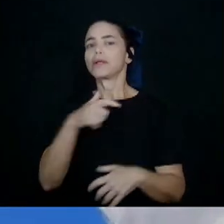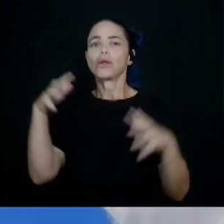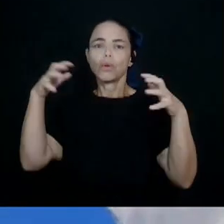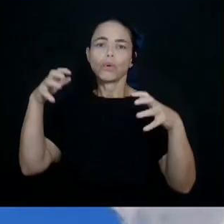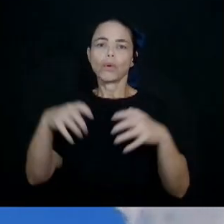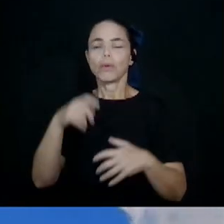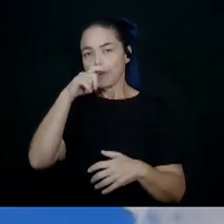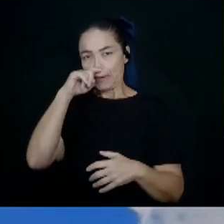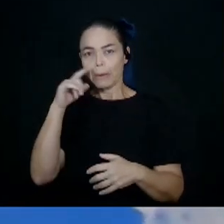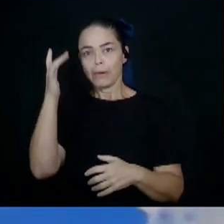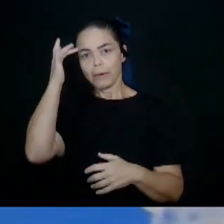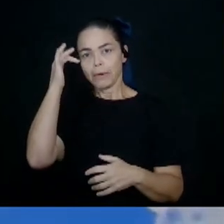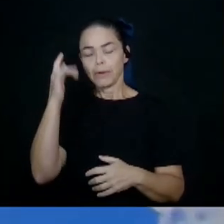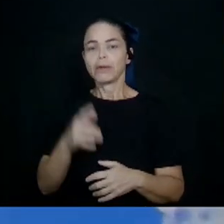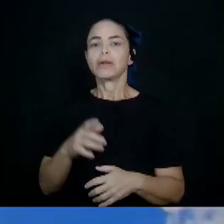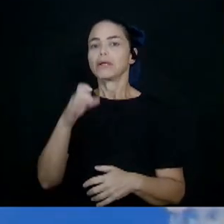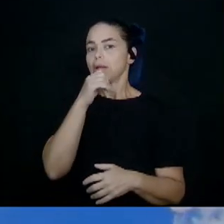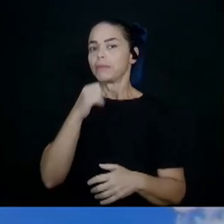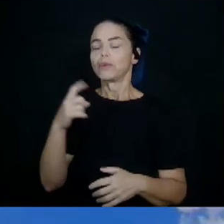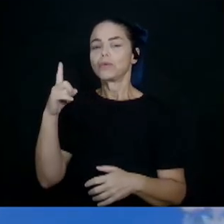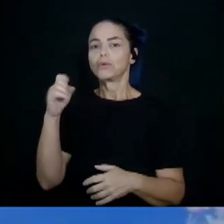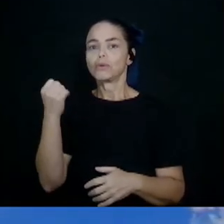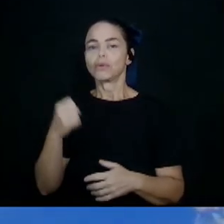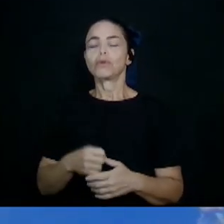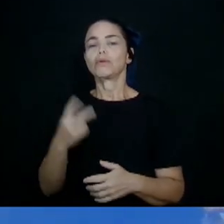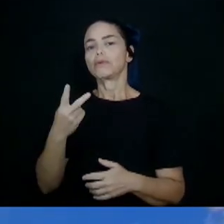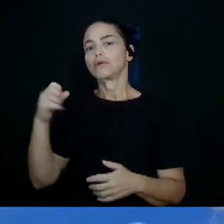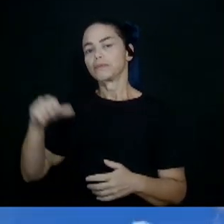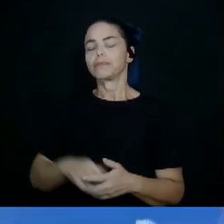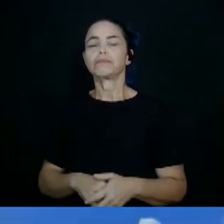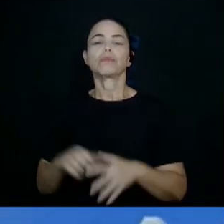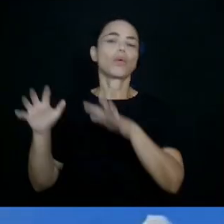18, 29, também um pouquinho de nuvens